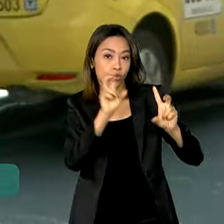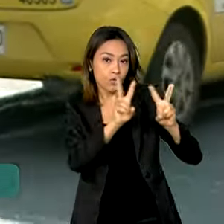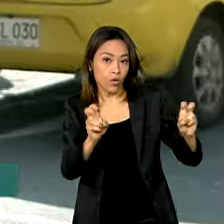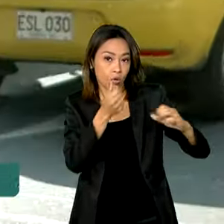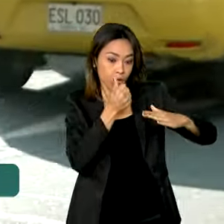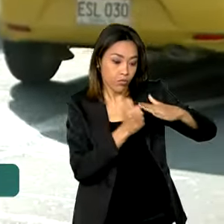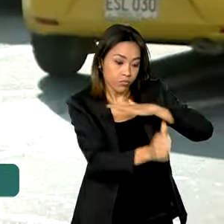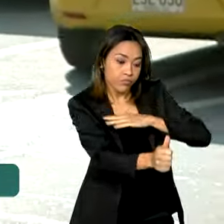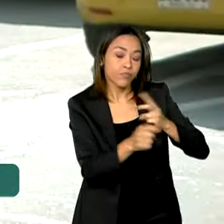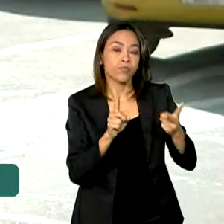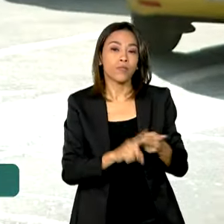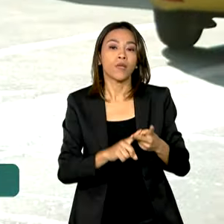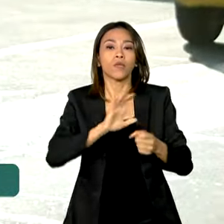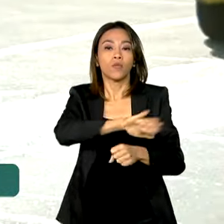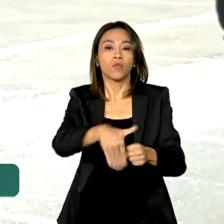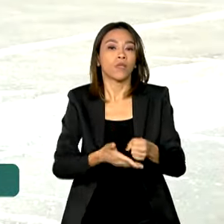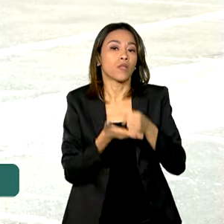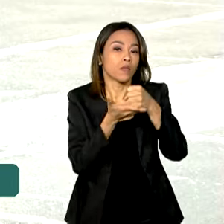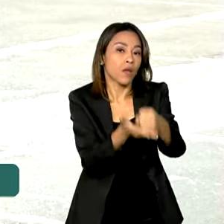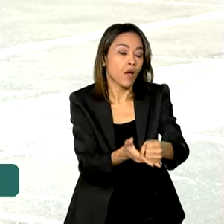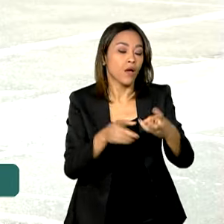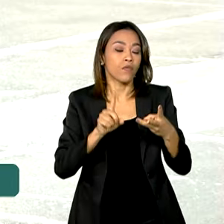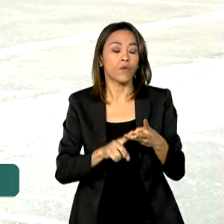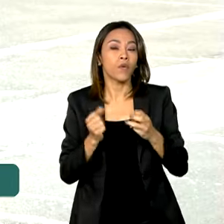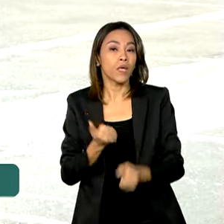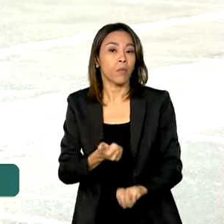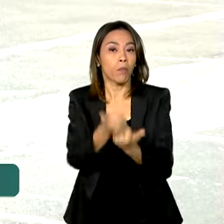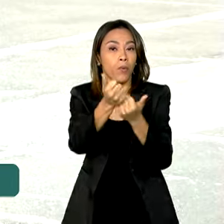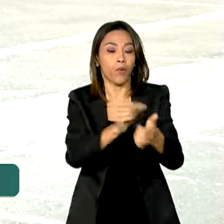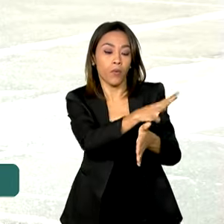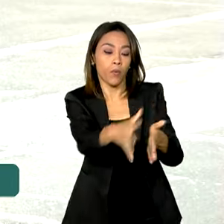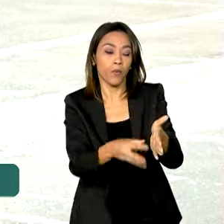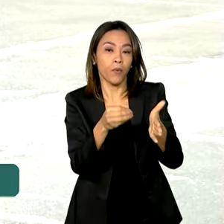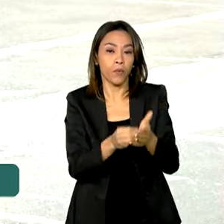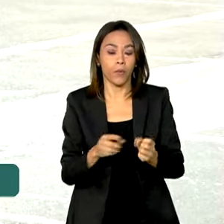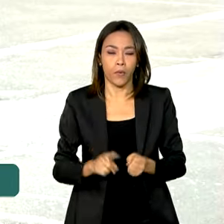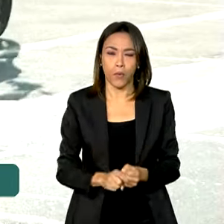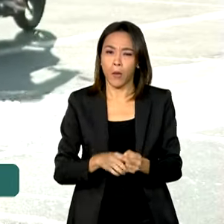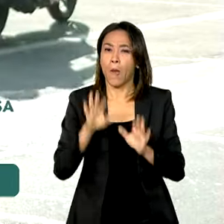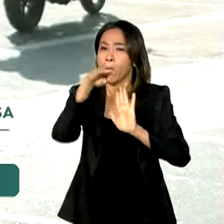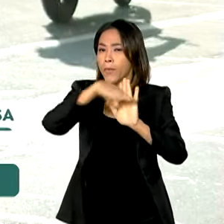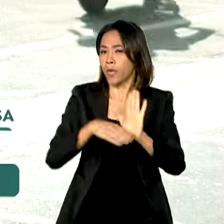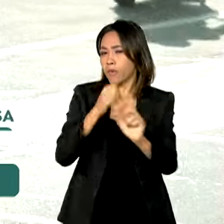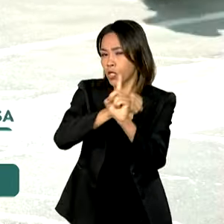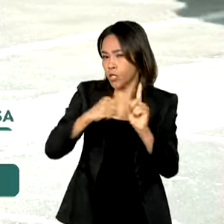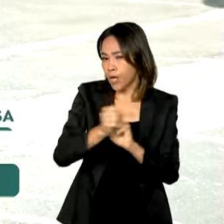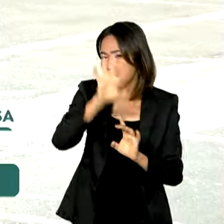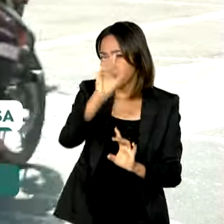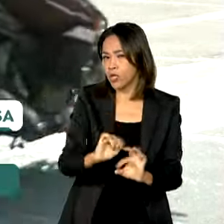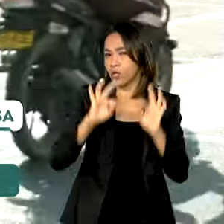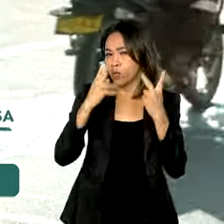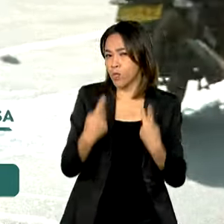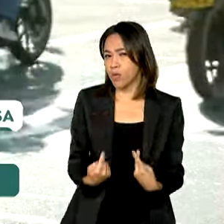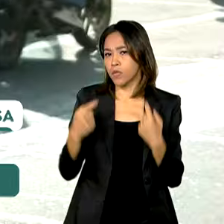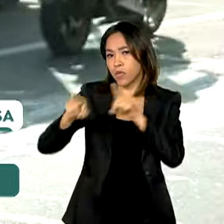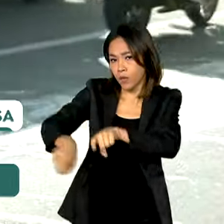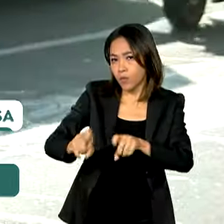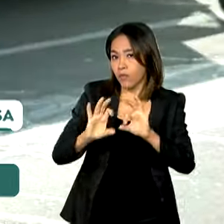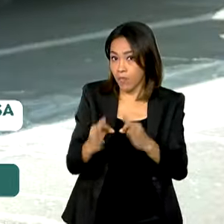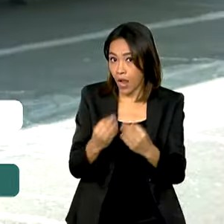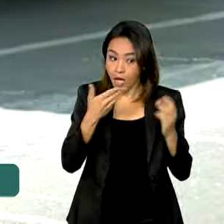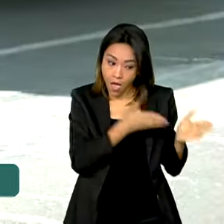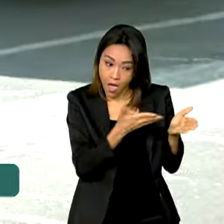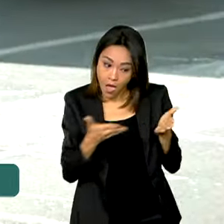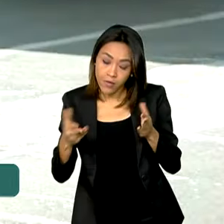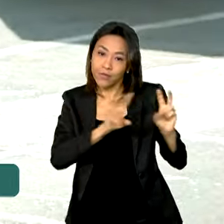desenvolvimento sustentável e cooperação amazônica, programas sociais, direitos humanos e agricultura familiar. Lula e